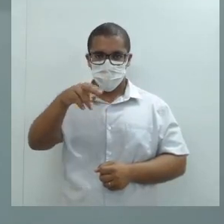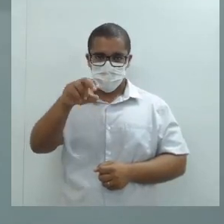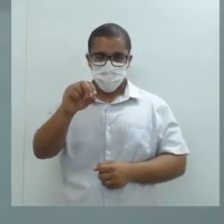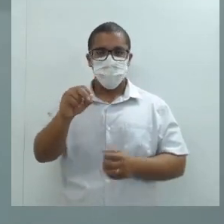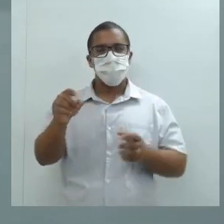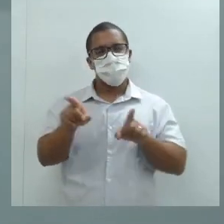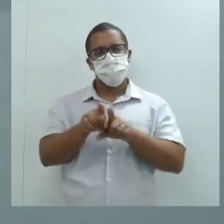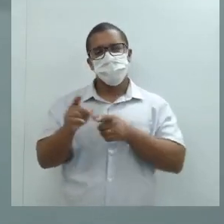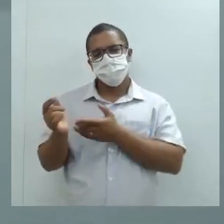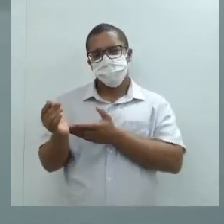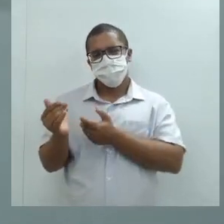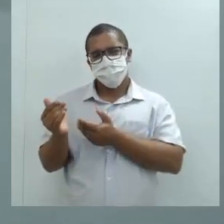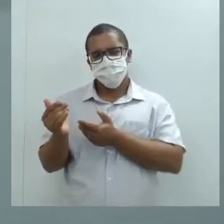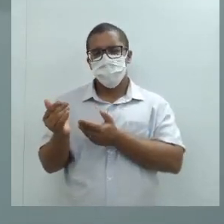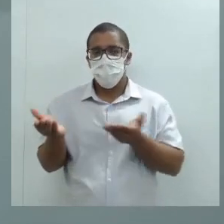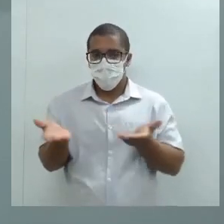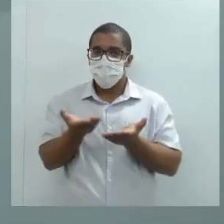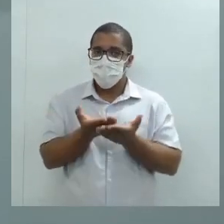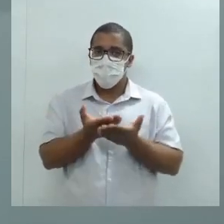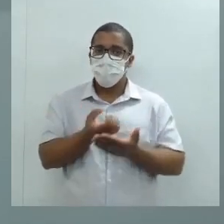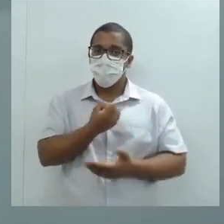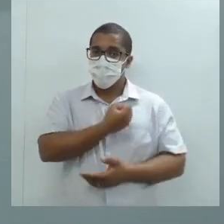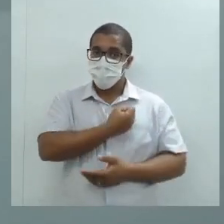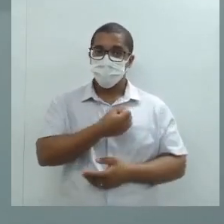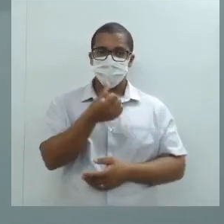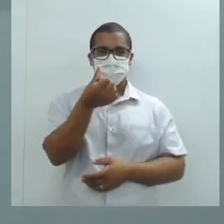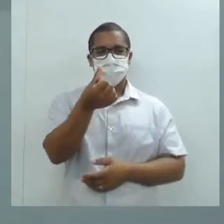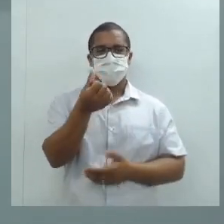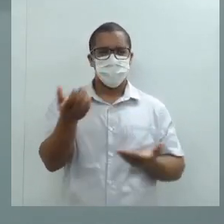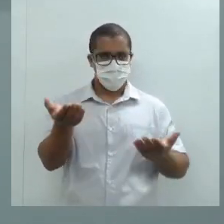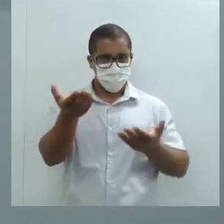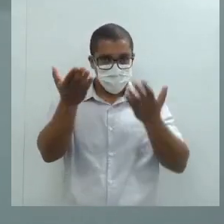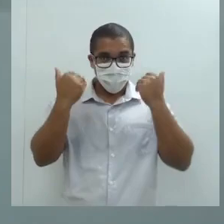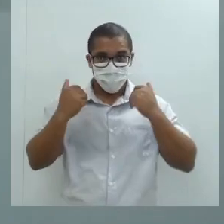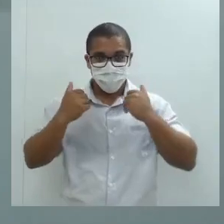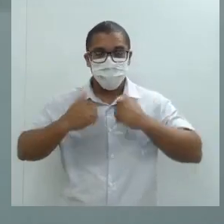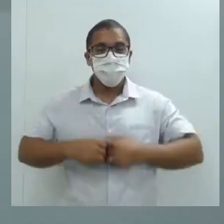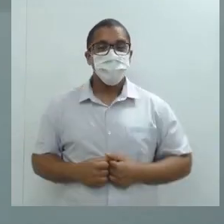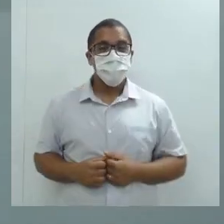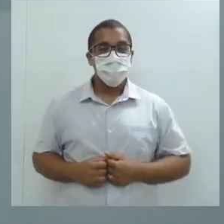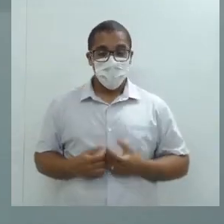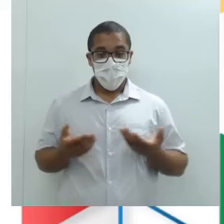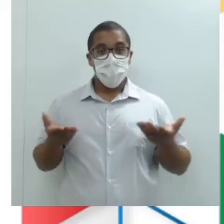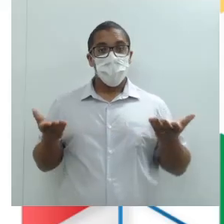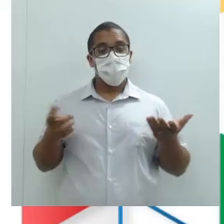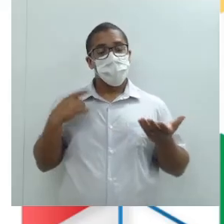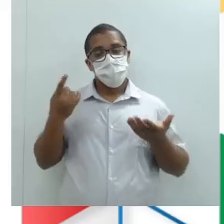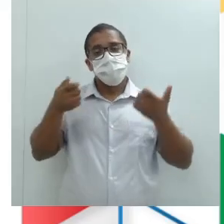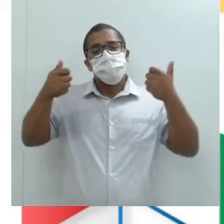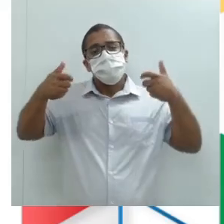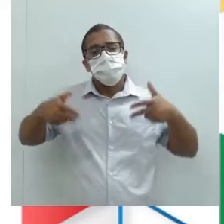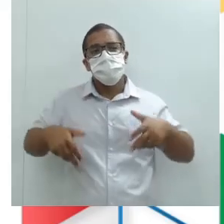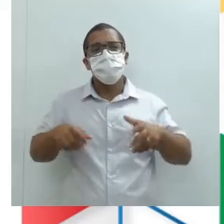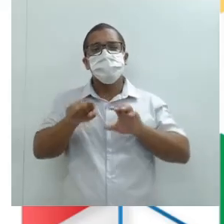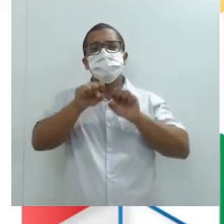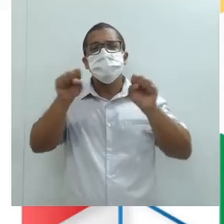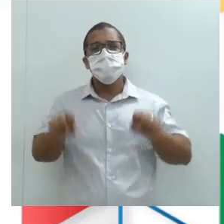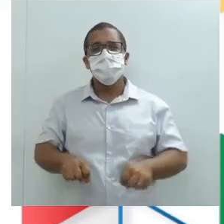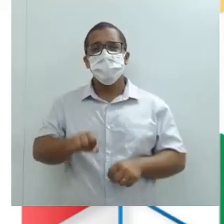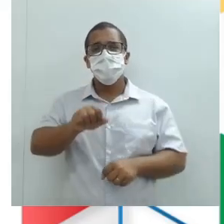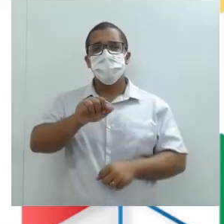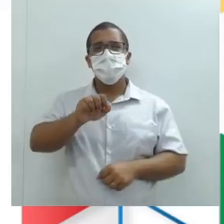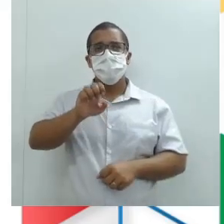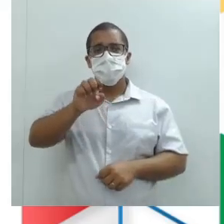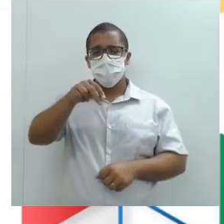É a aula de número 6. Bora começar o nosso assunto? Bom, quando a gente fala do sistema endócrino, ele vai